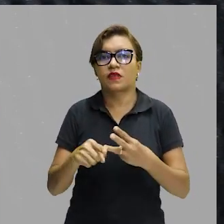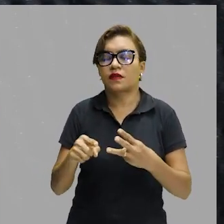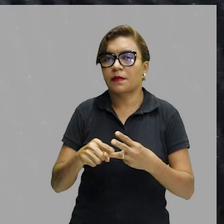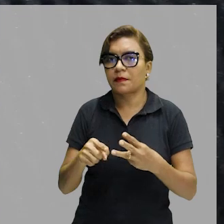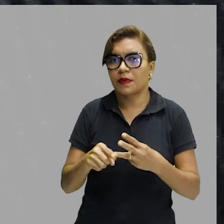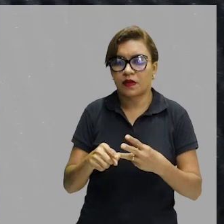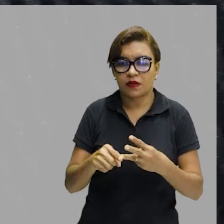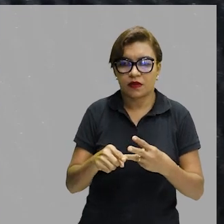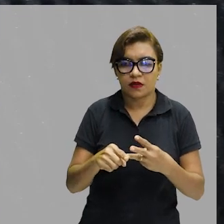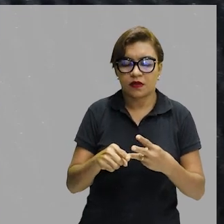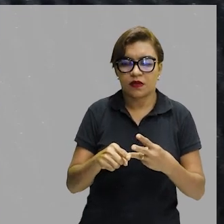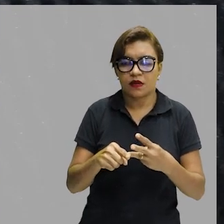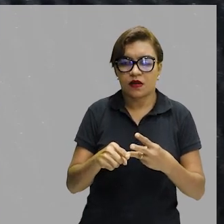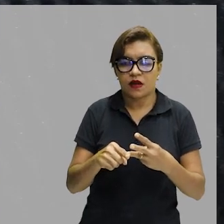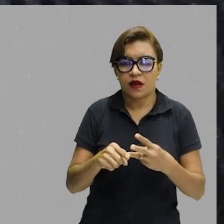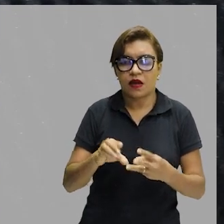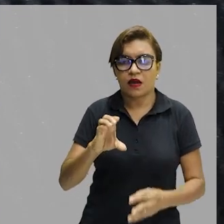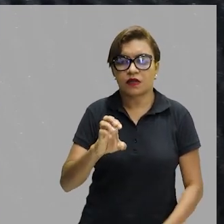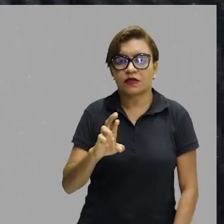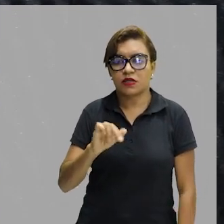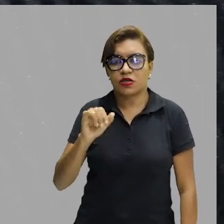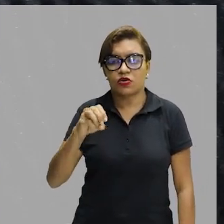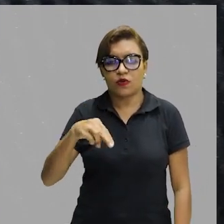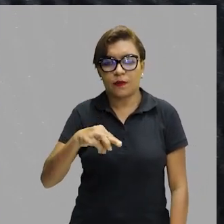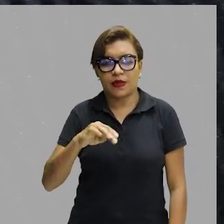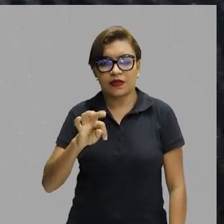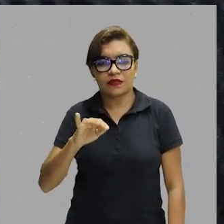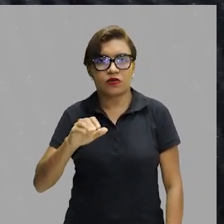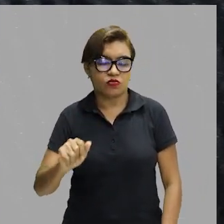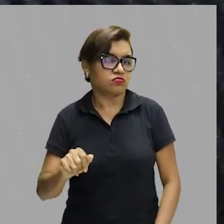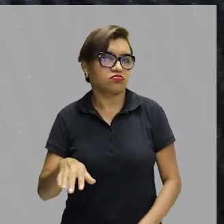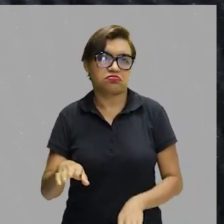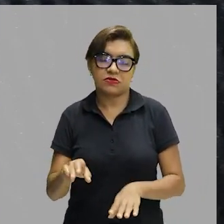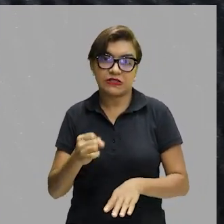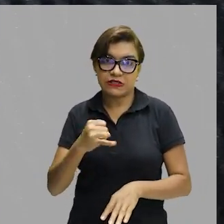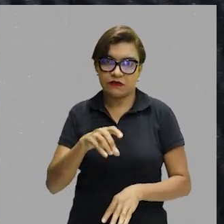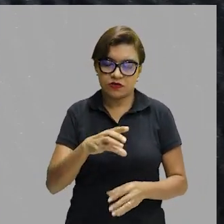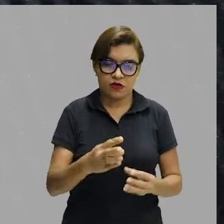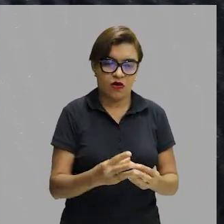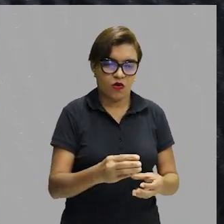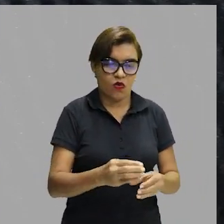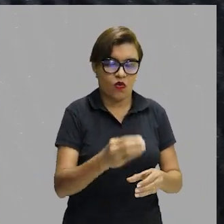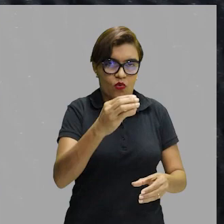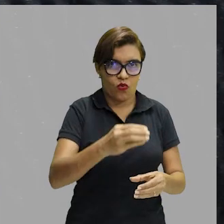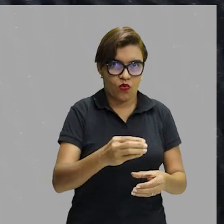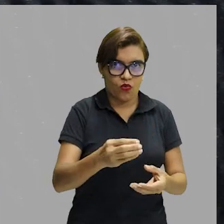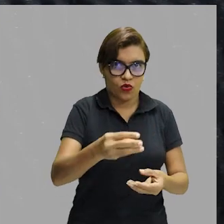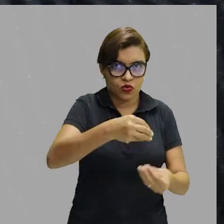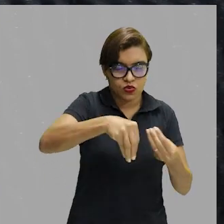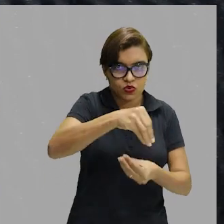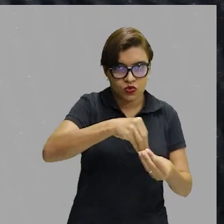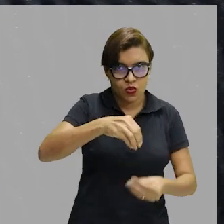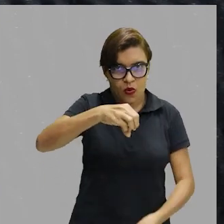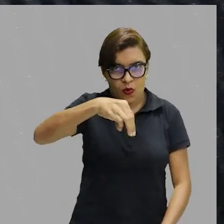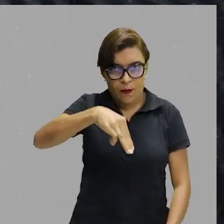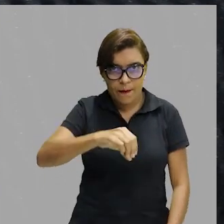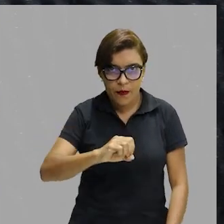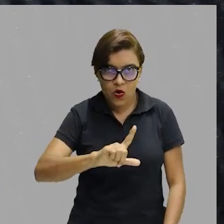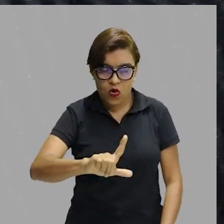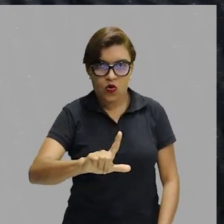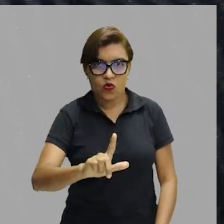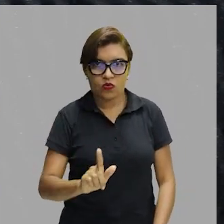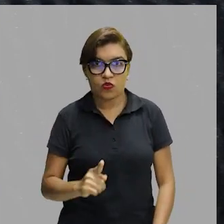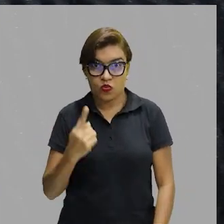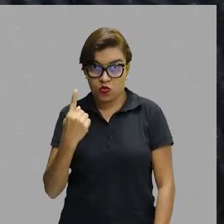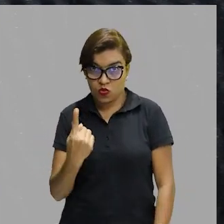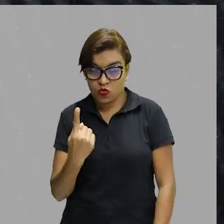a substância. Se você dissolver 1 mol do soluto em 1 quilo de solvente, você vai ter o